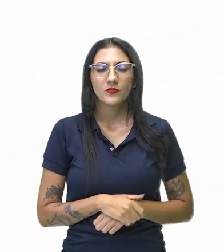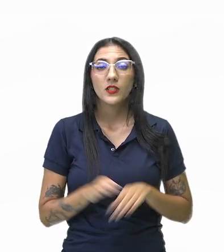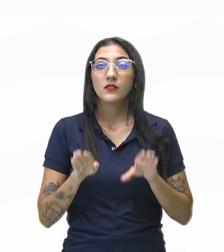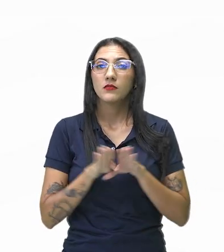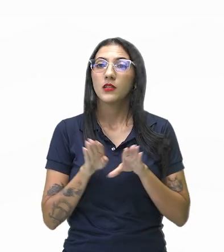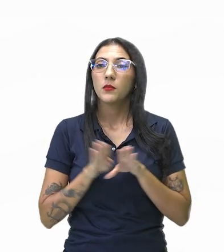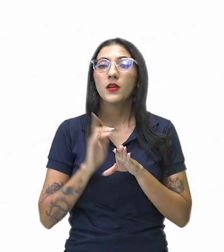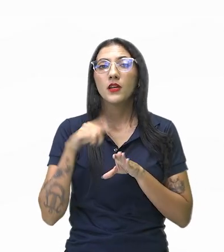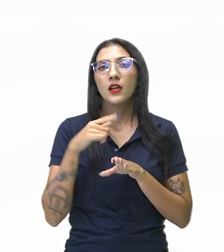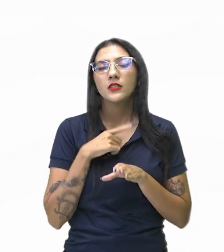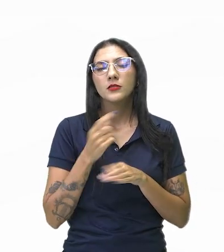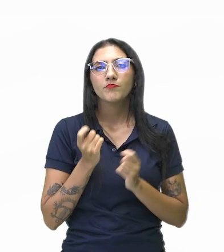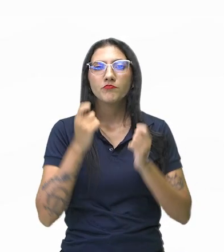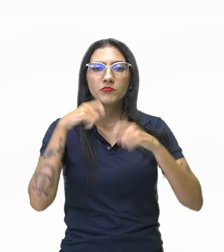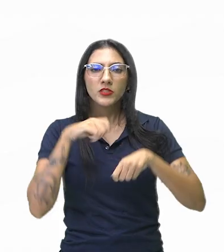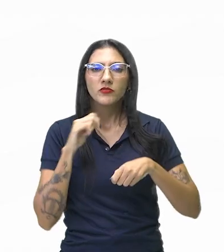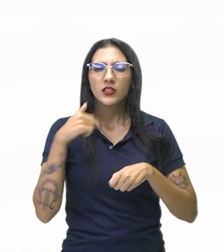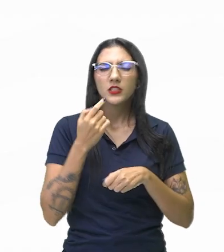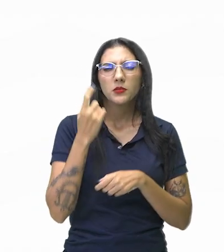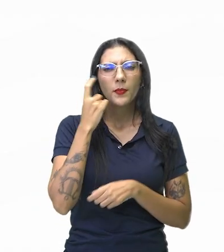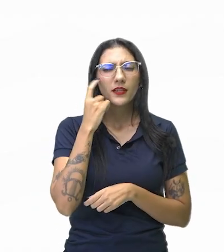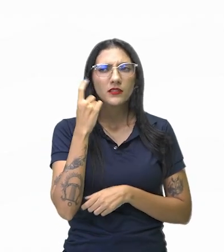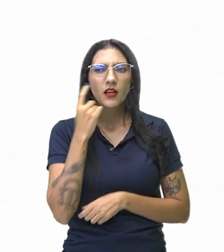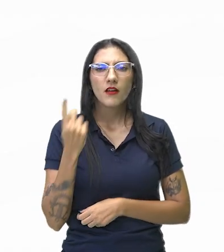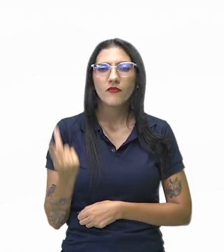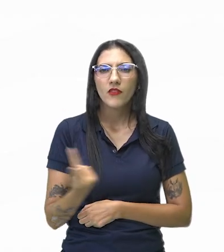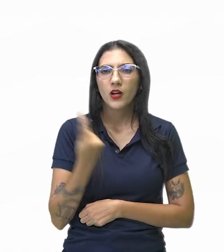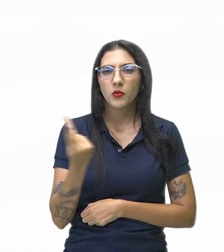convidam a questionar valores,